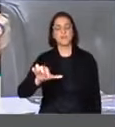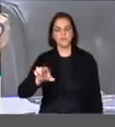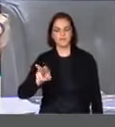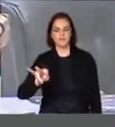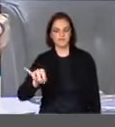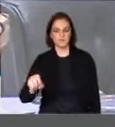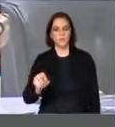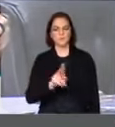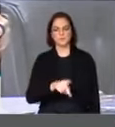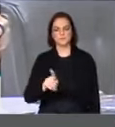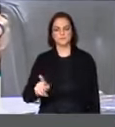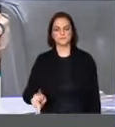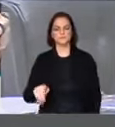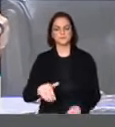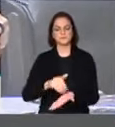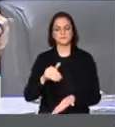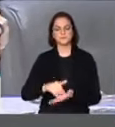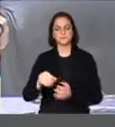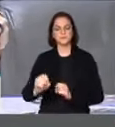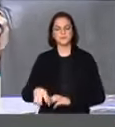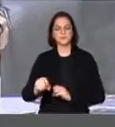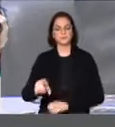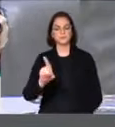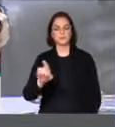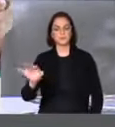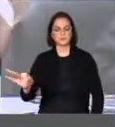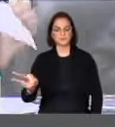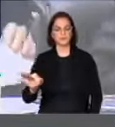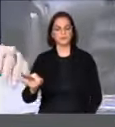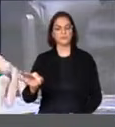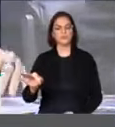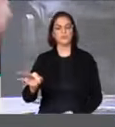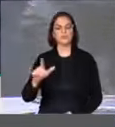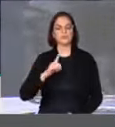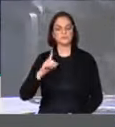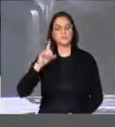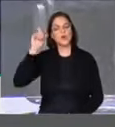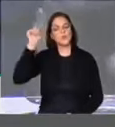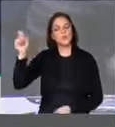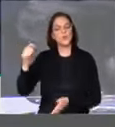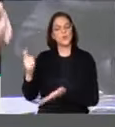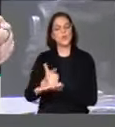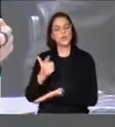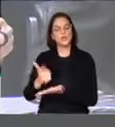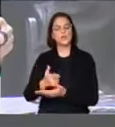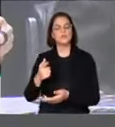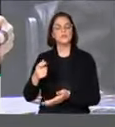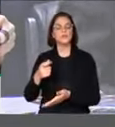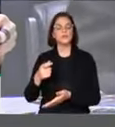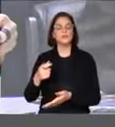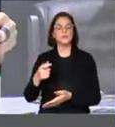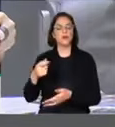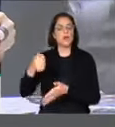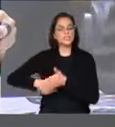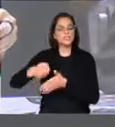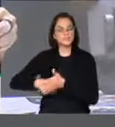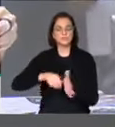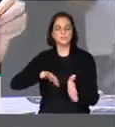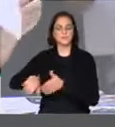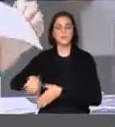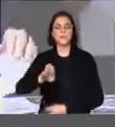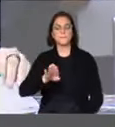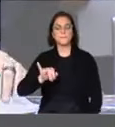Brebes, que é professor de Secretaria de Educação do DF, escritor e ativista, da Bianca